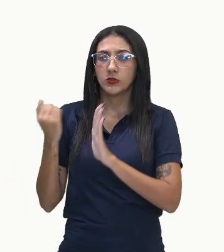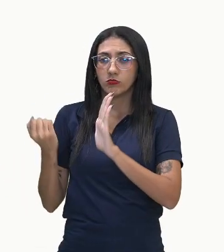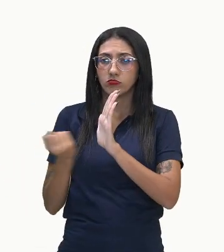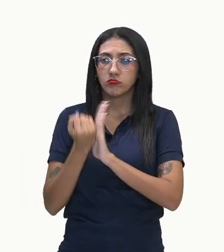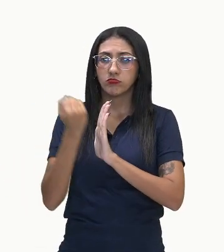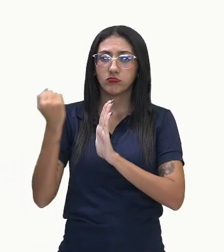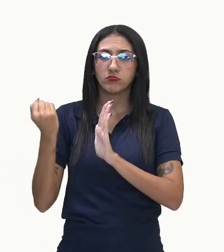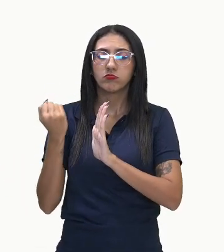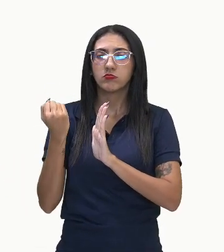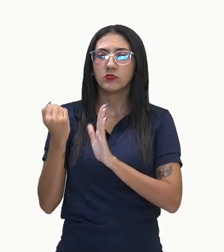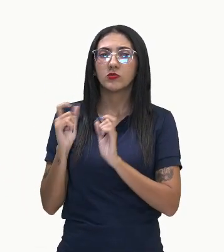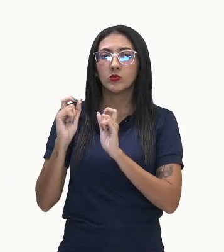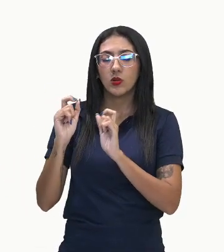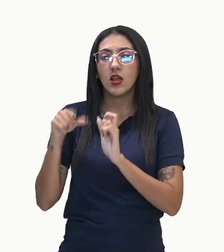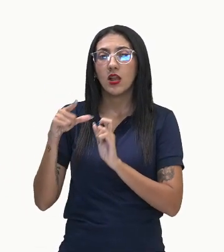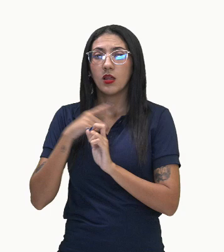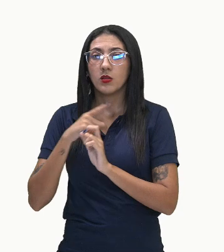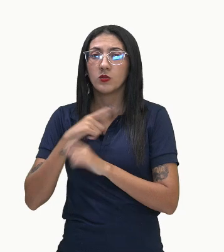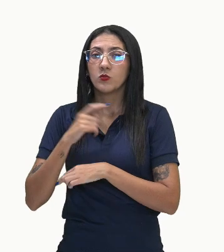né? Canonizada